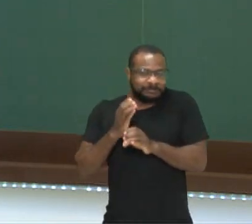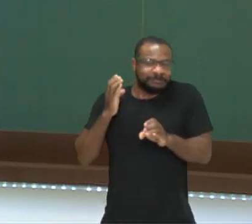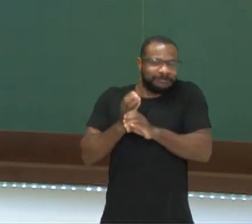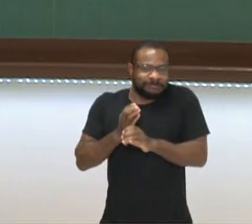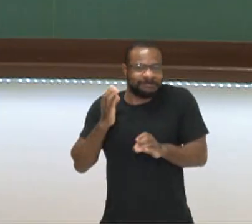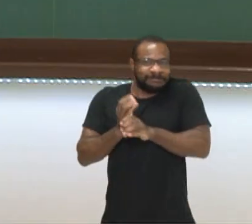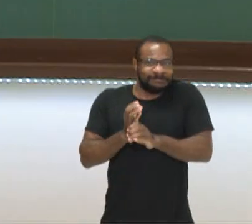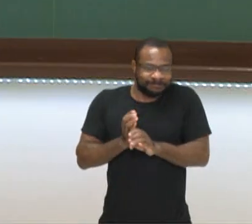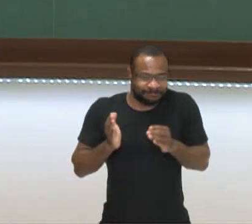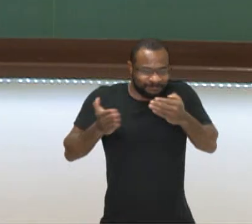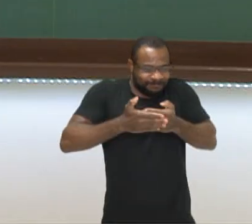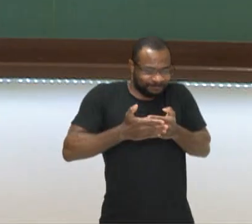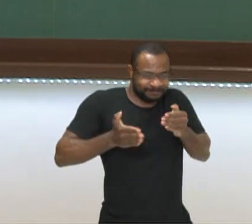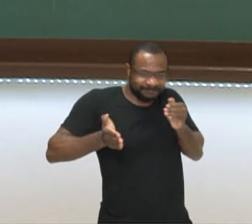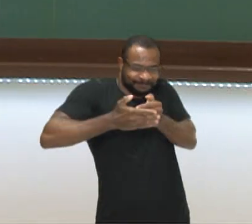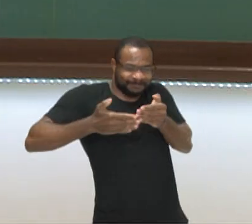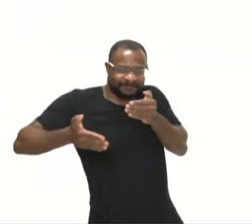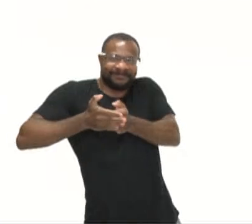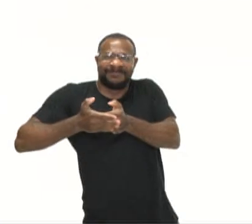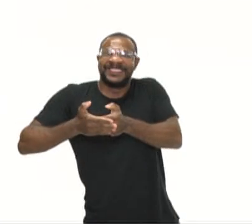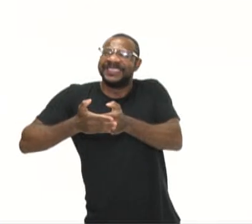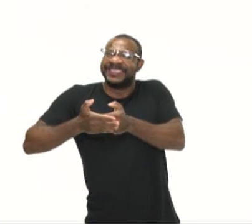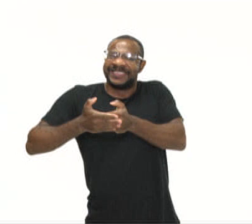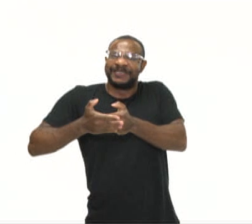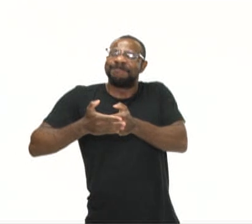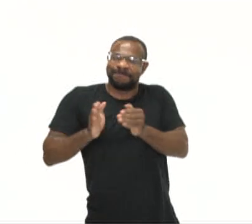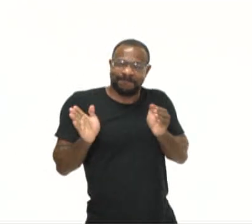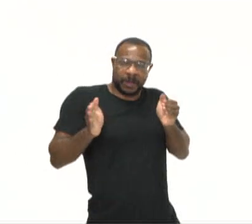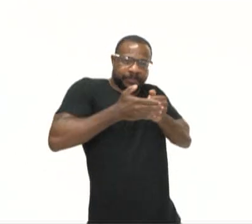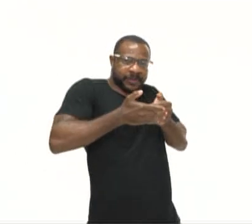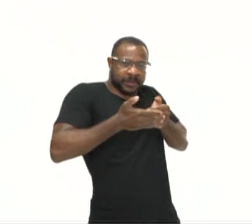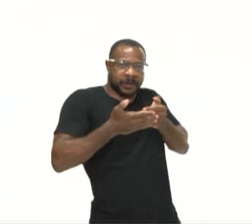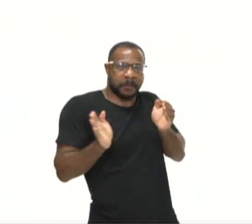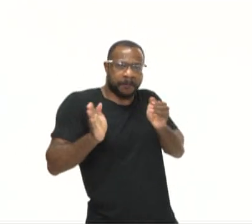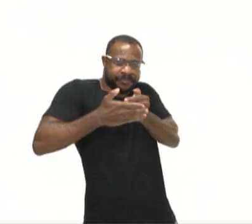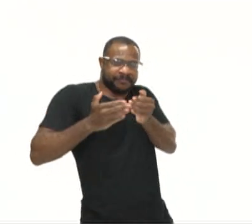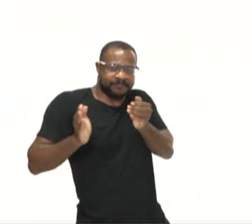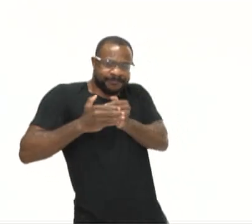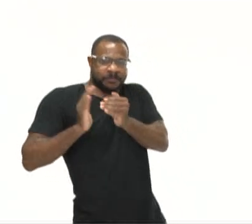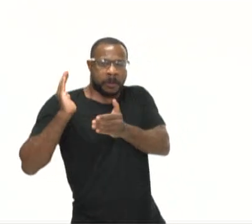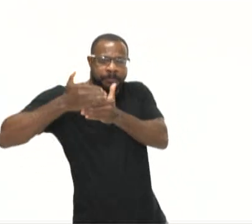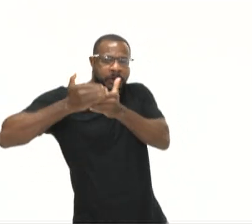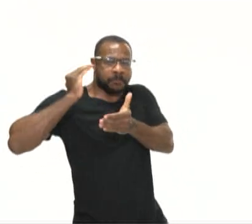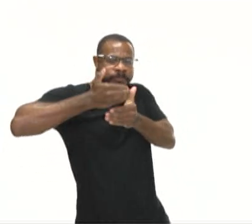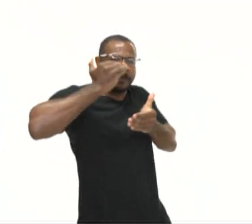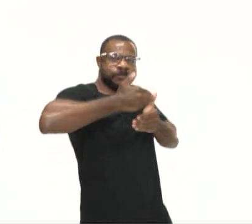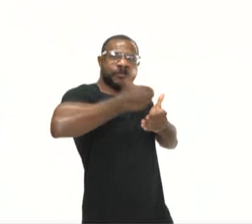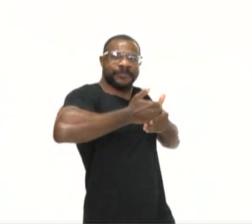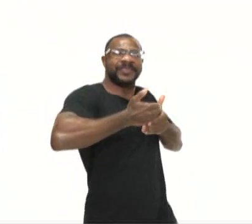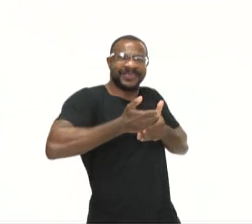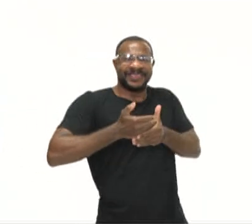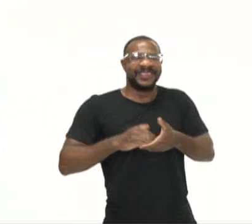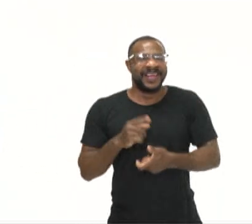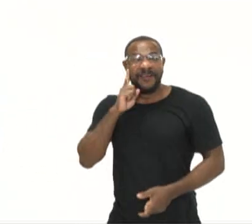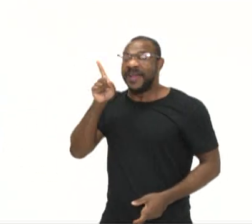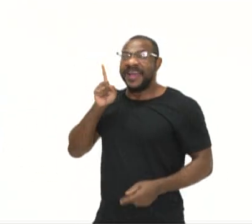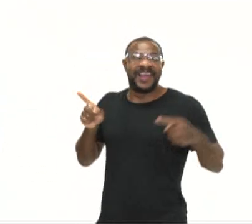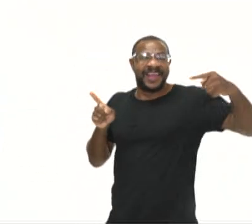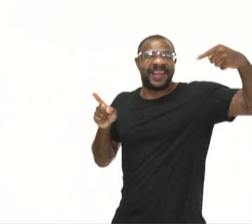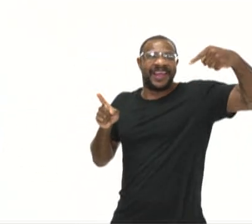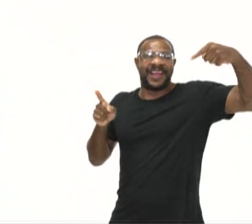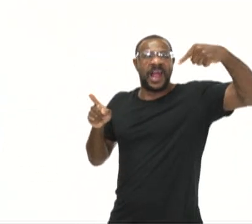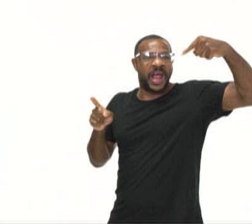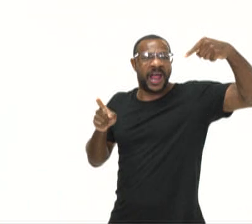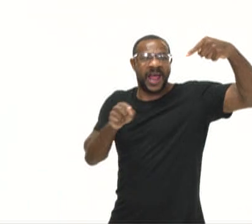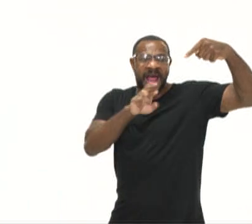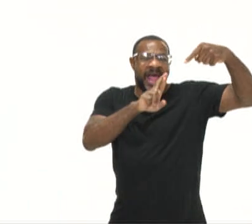continental. Se liga nesse mapa. Se vocês notarem, tem uma flecha apontando aqui para o Reino Unido. É no